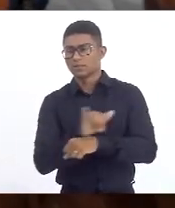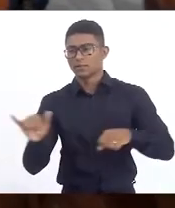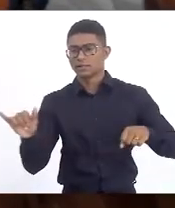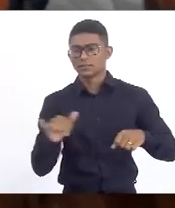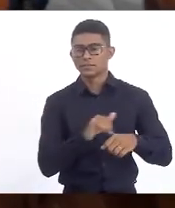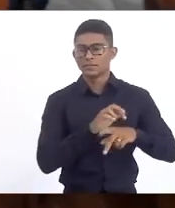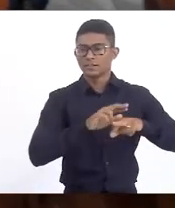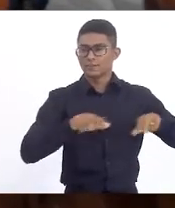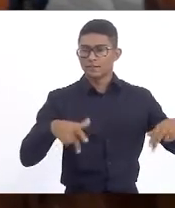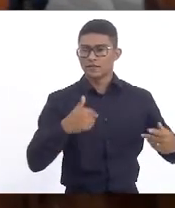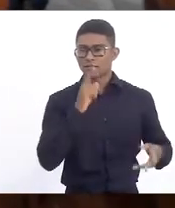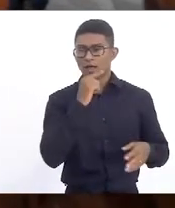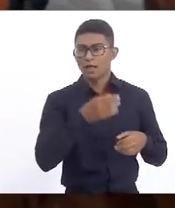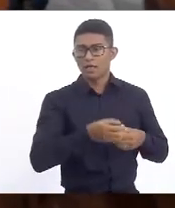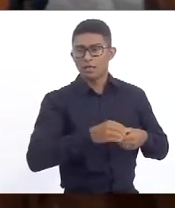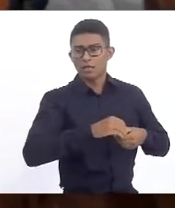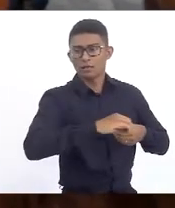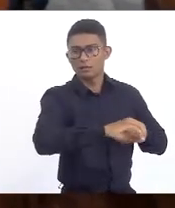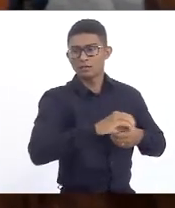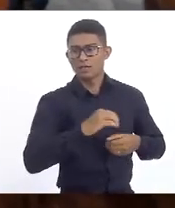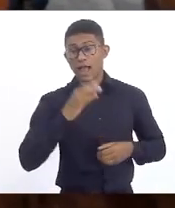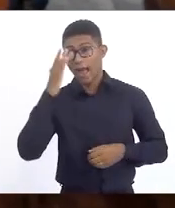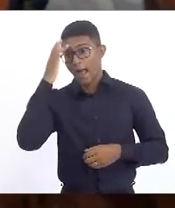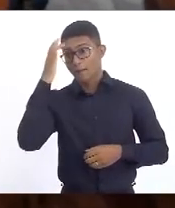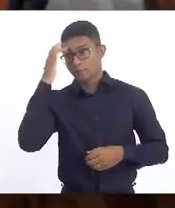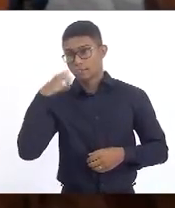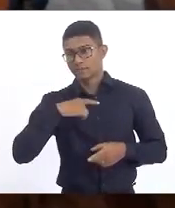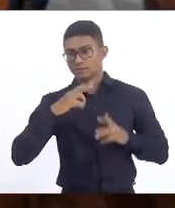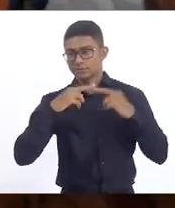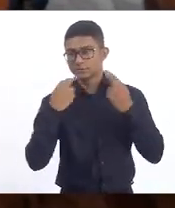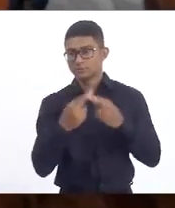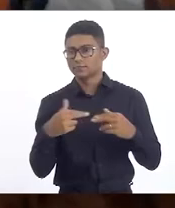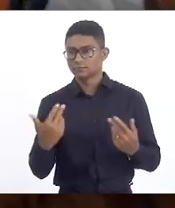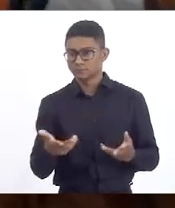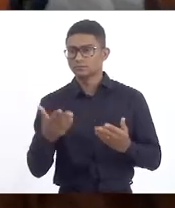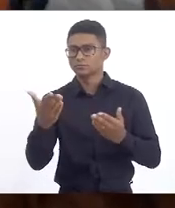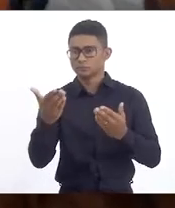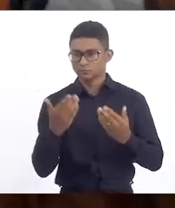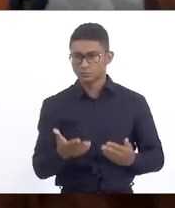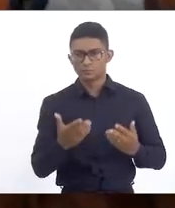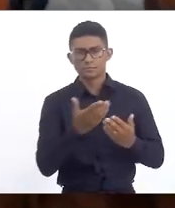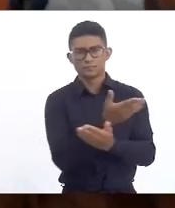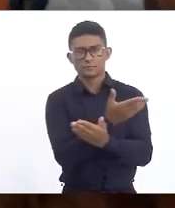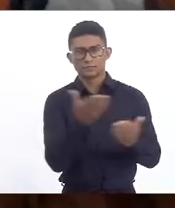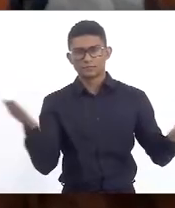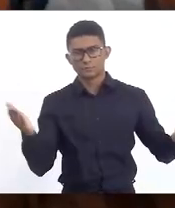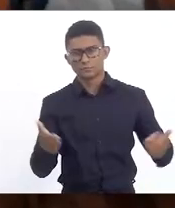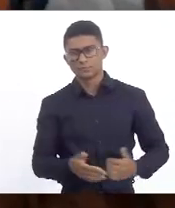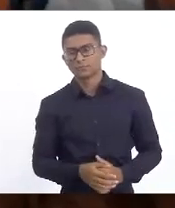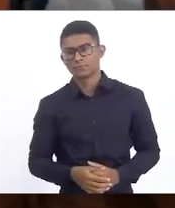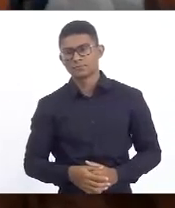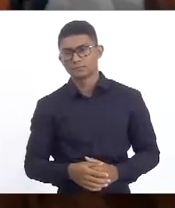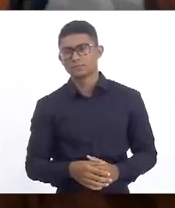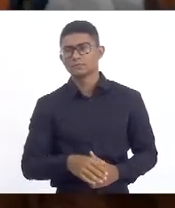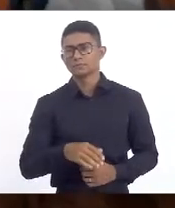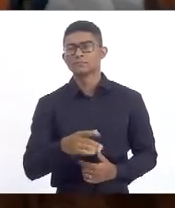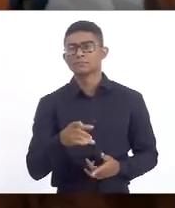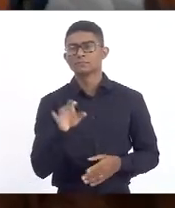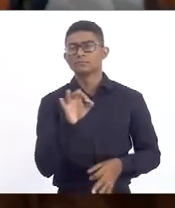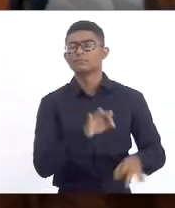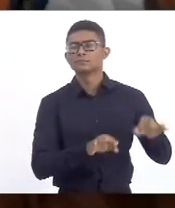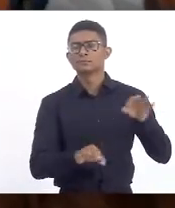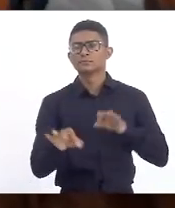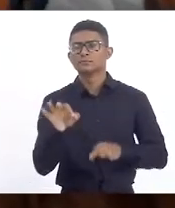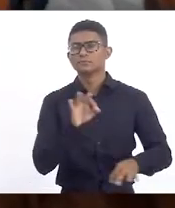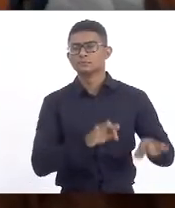Hídricos da Bacia Hidrográfica amanhã. Então, também estendo aqui o convite Inclusive, é um planejamento de